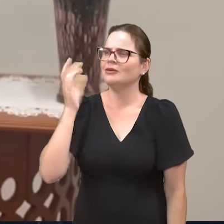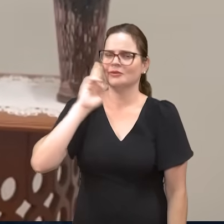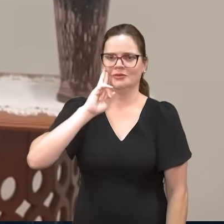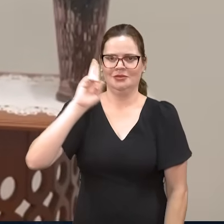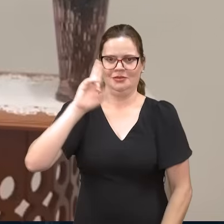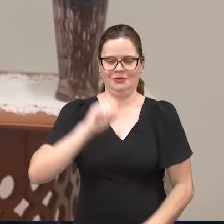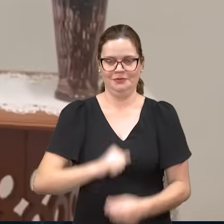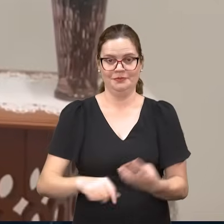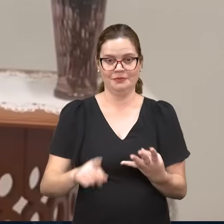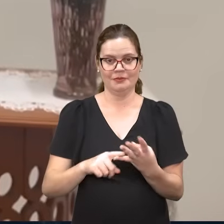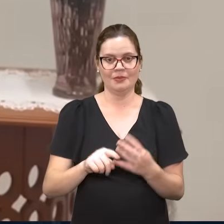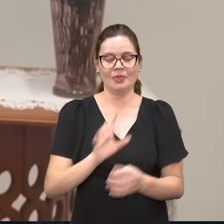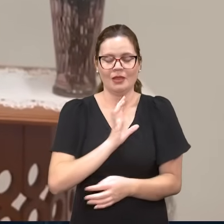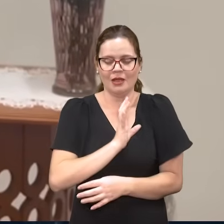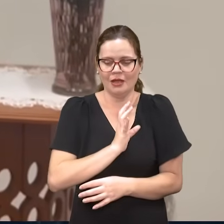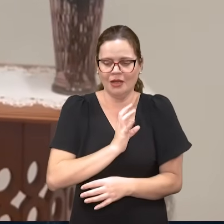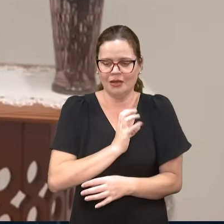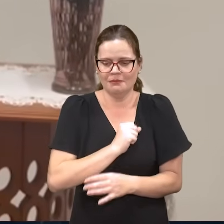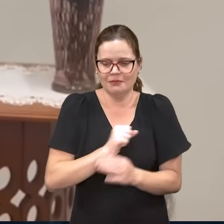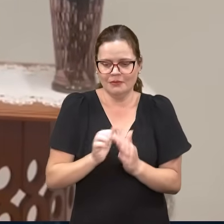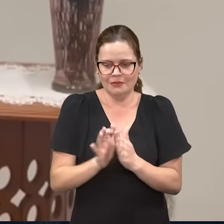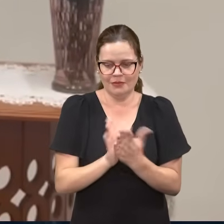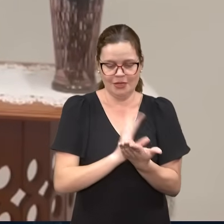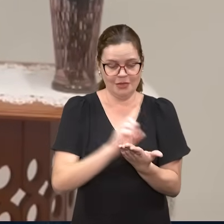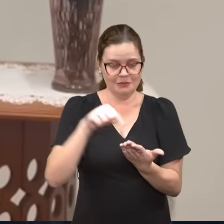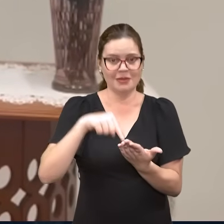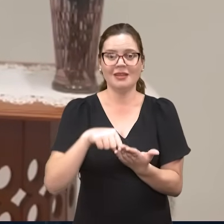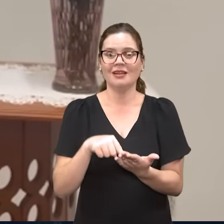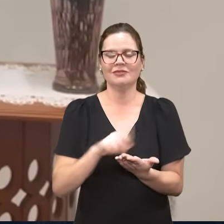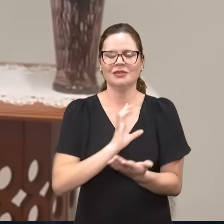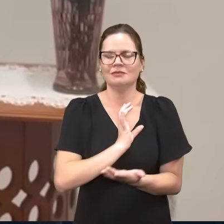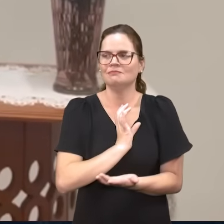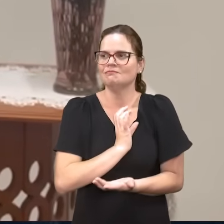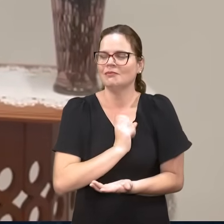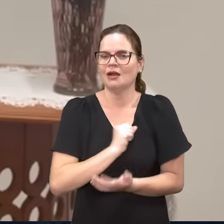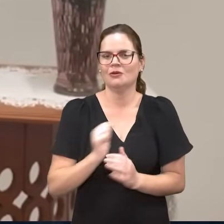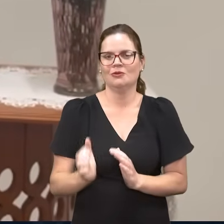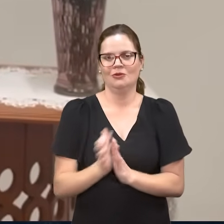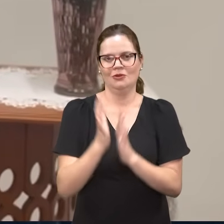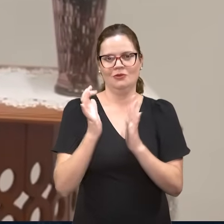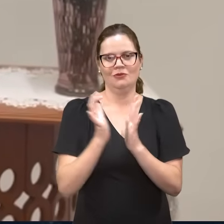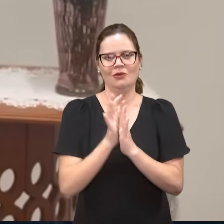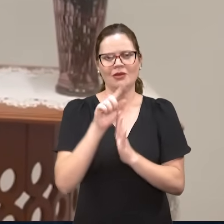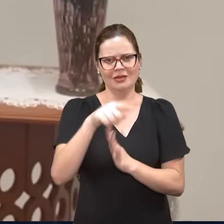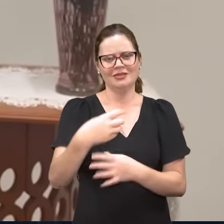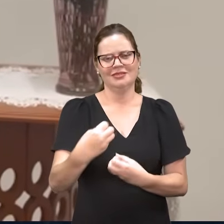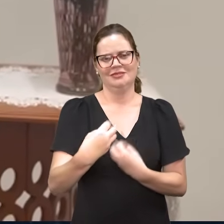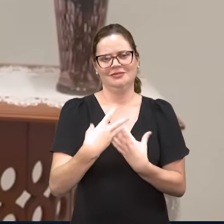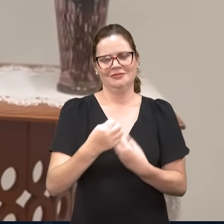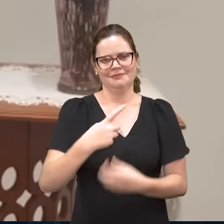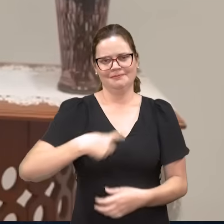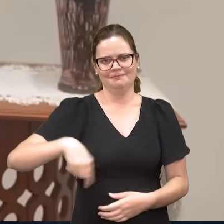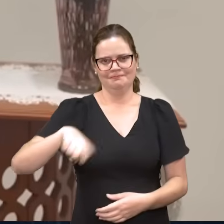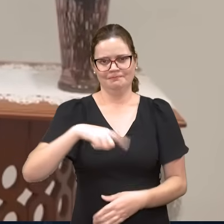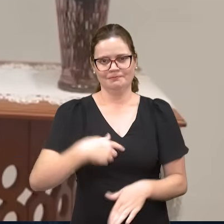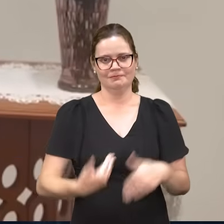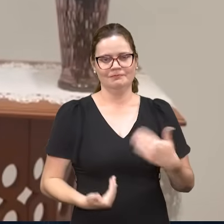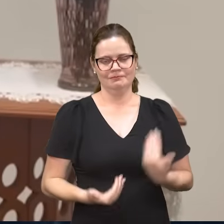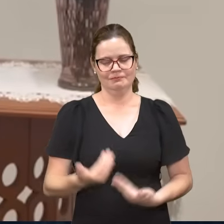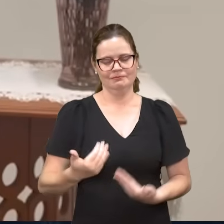um legado de amor à palavra, amor ao louvor. E nós, servos do